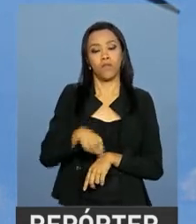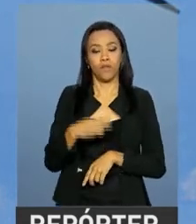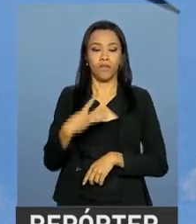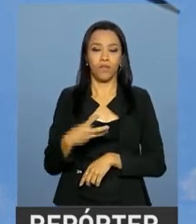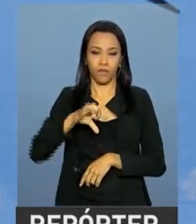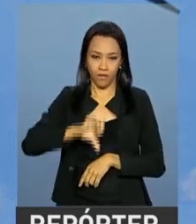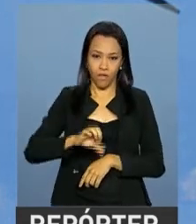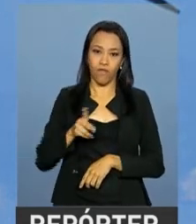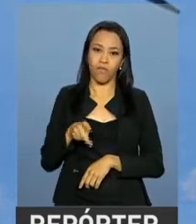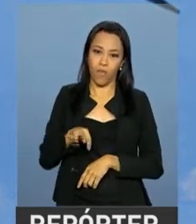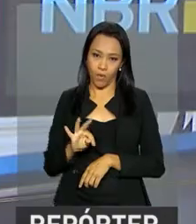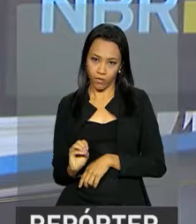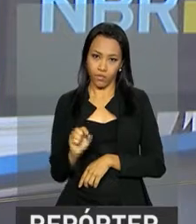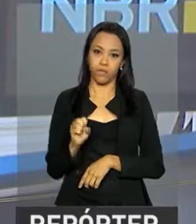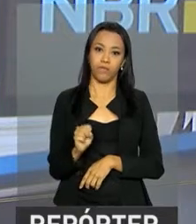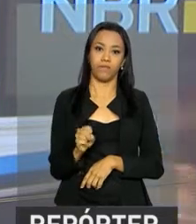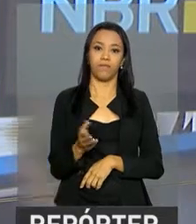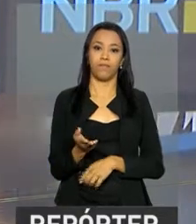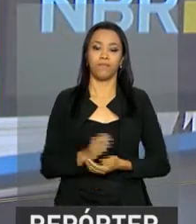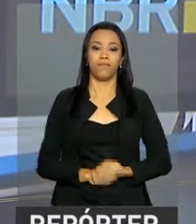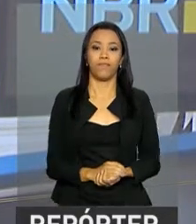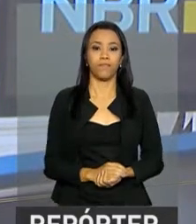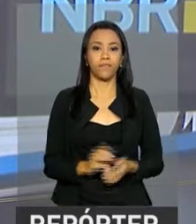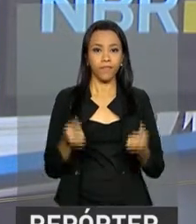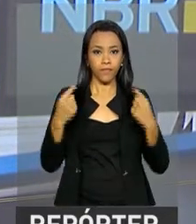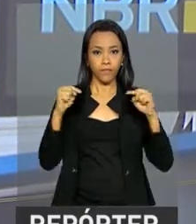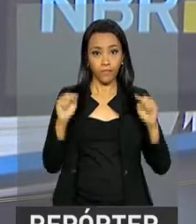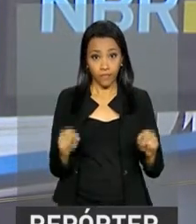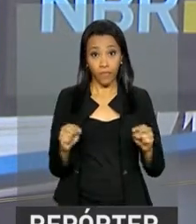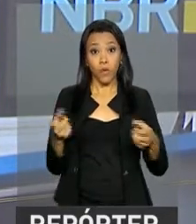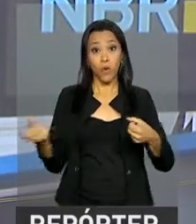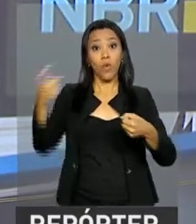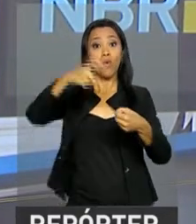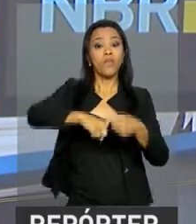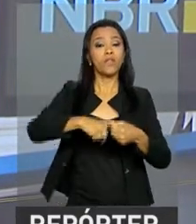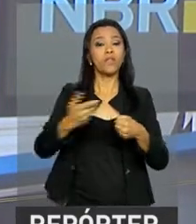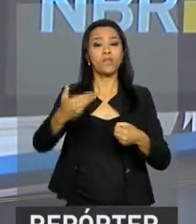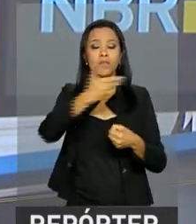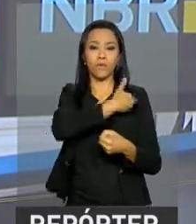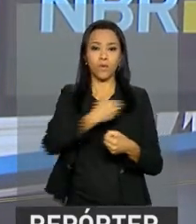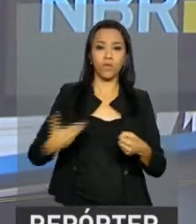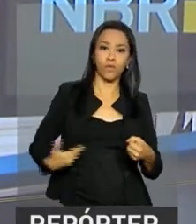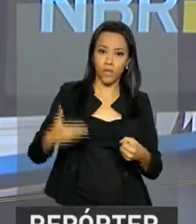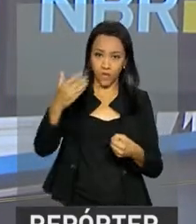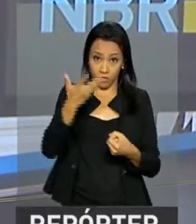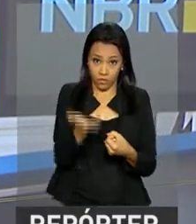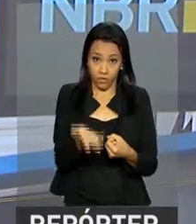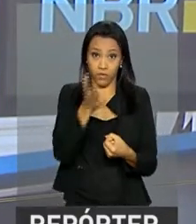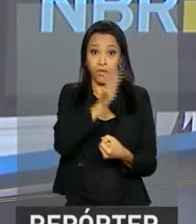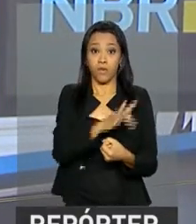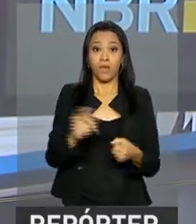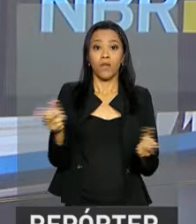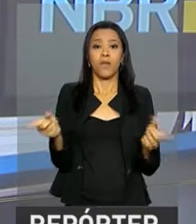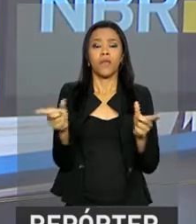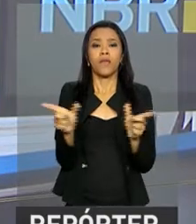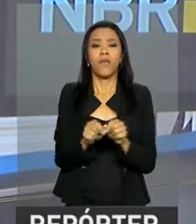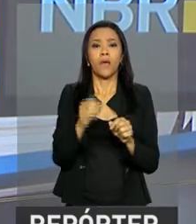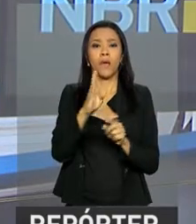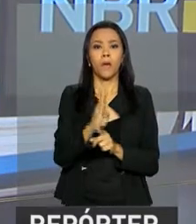4,39 pontos. E olha, um convênio do governo brasileiro com o BID, que é o Banco Interamericano